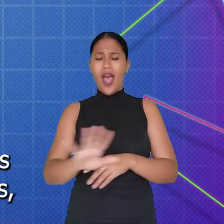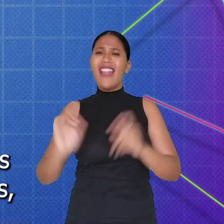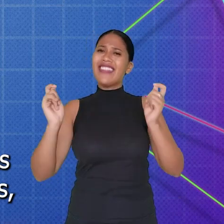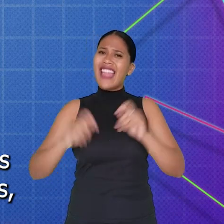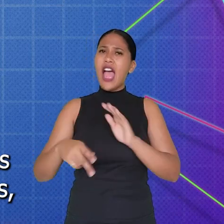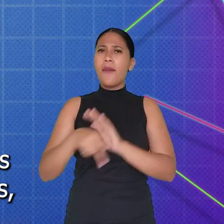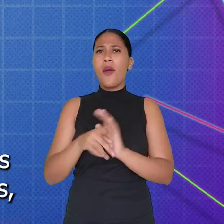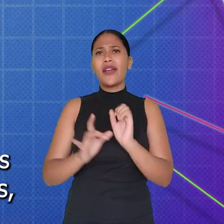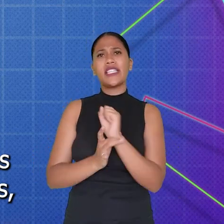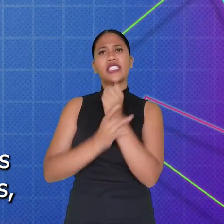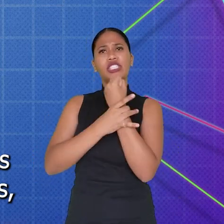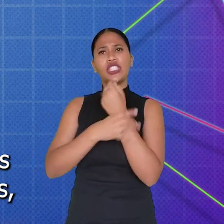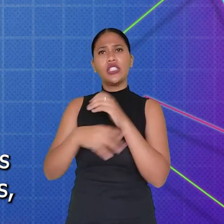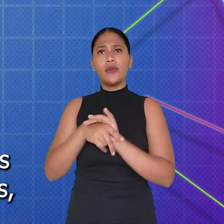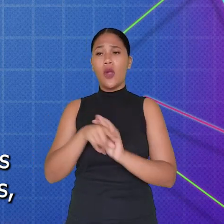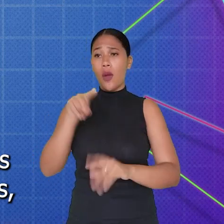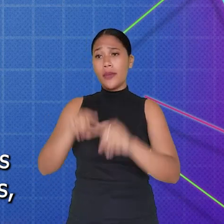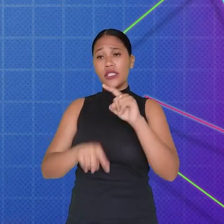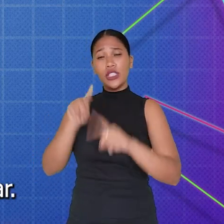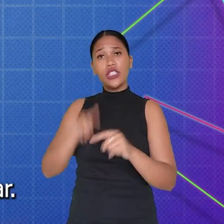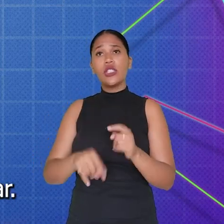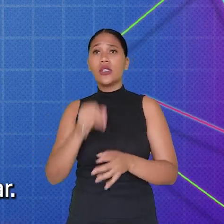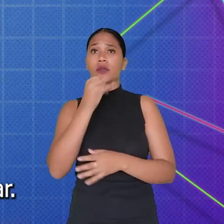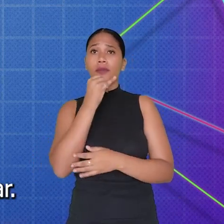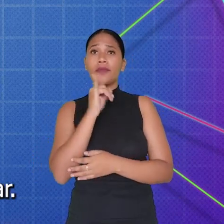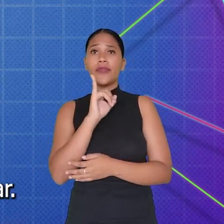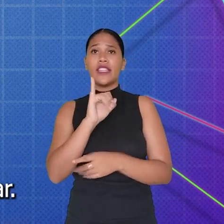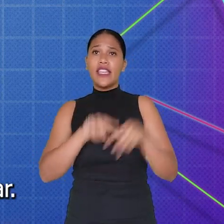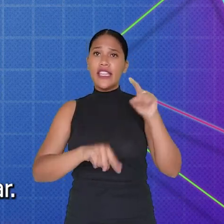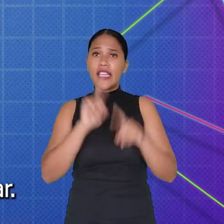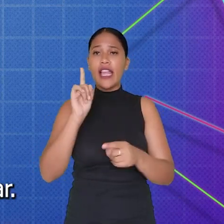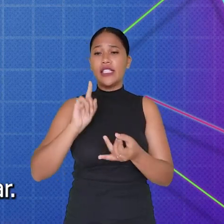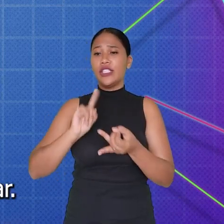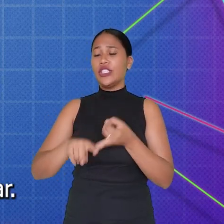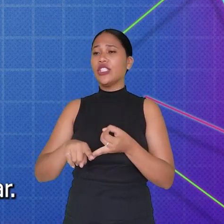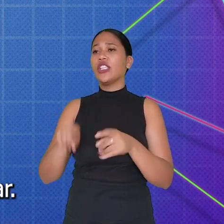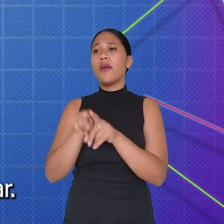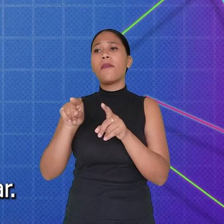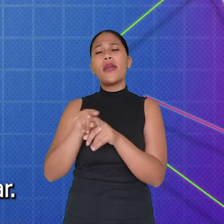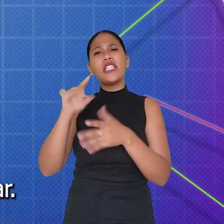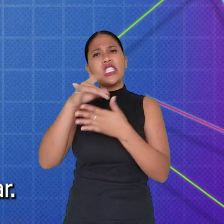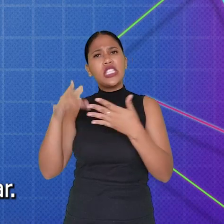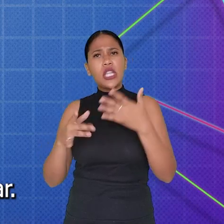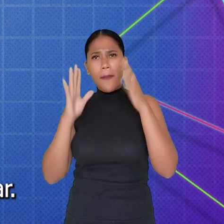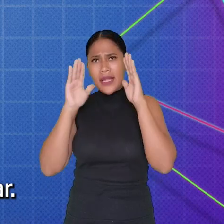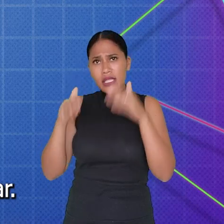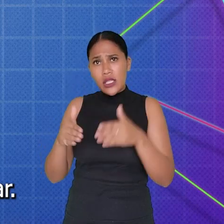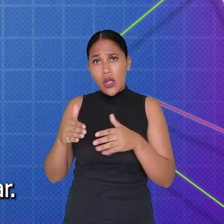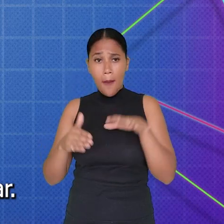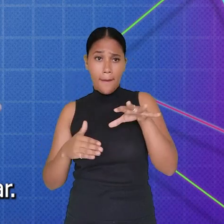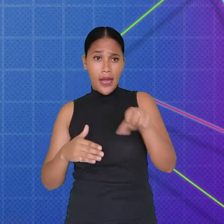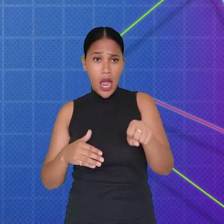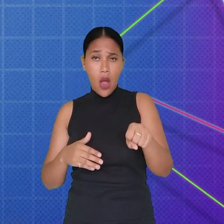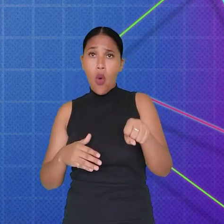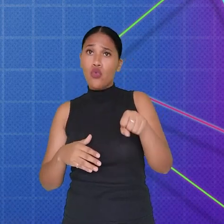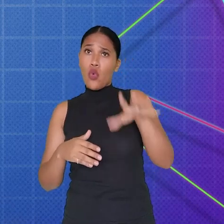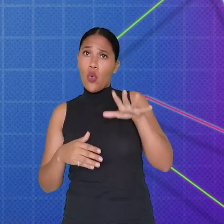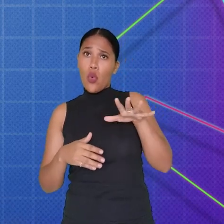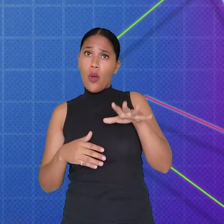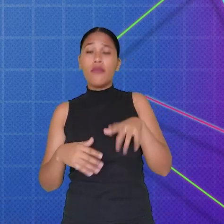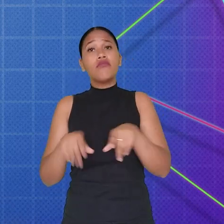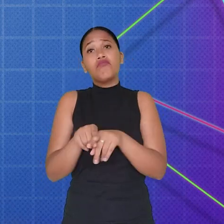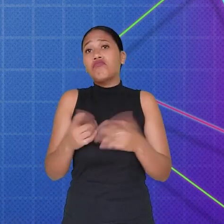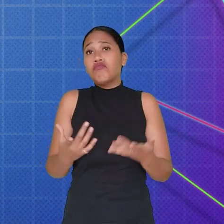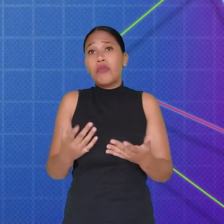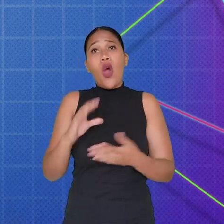ser usadas para garantir que certos tipos de objeto, como itens, implementem métodos específicos, como pegar ou soltar. Em geral,